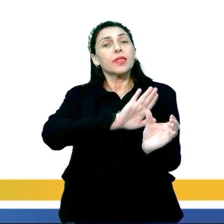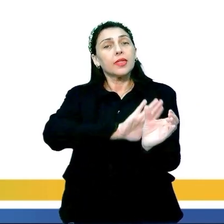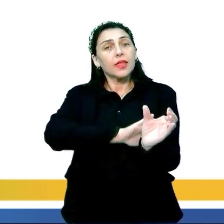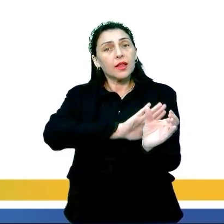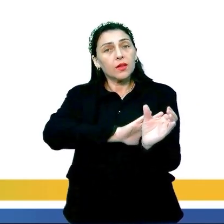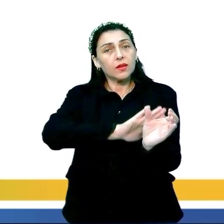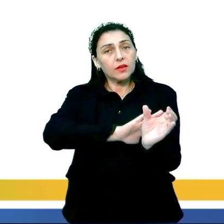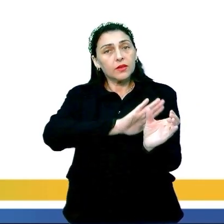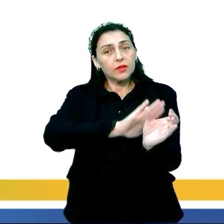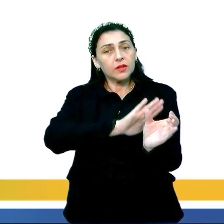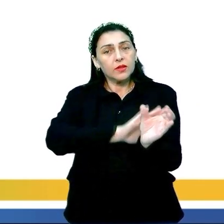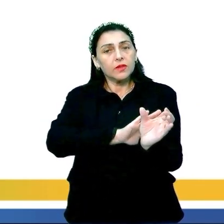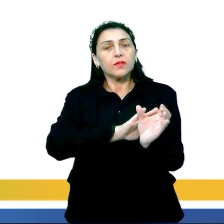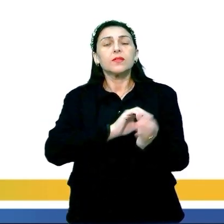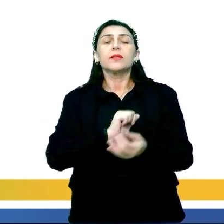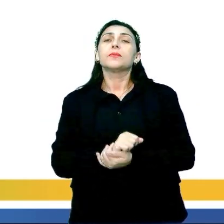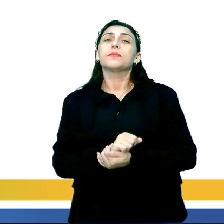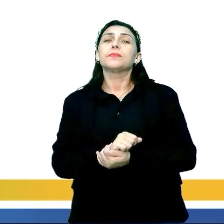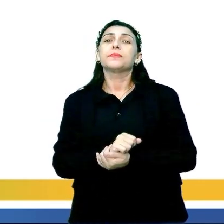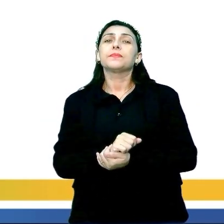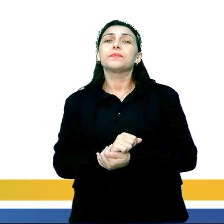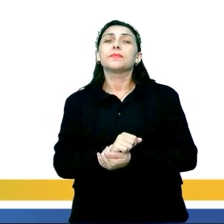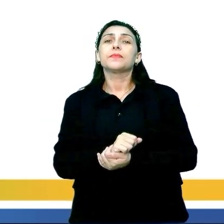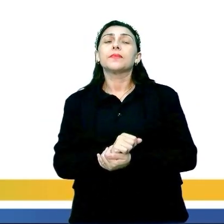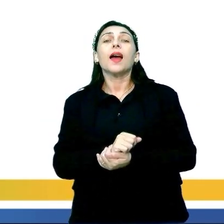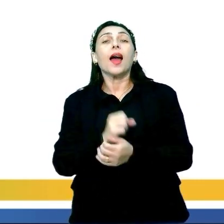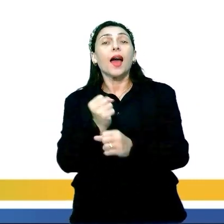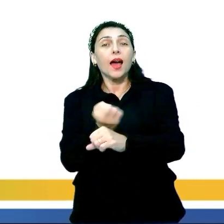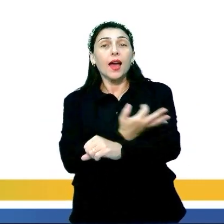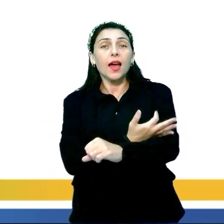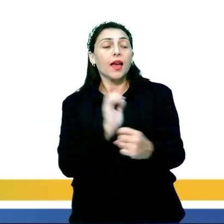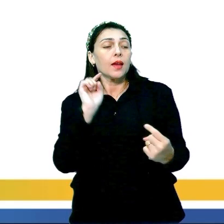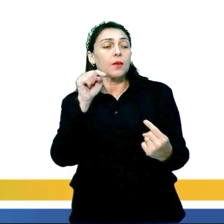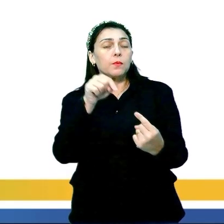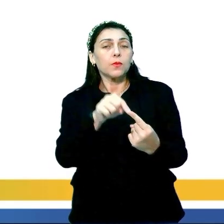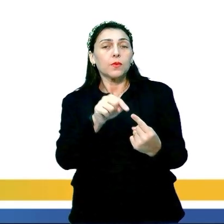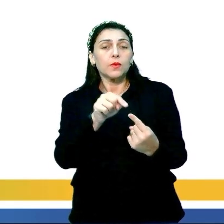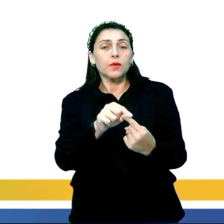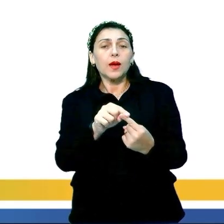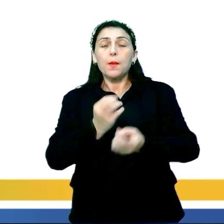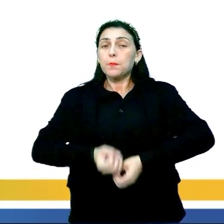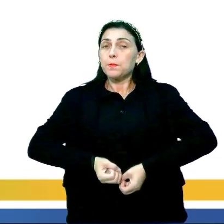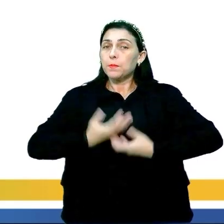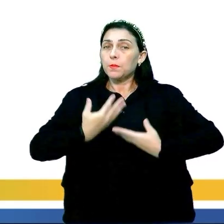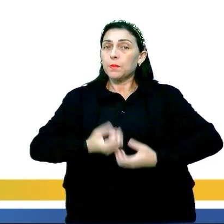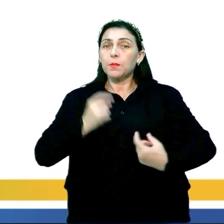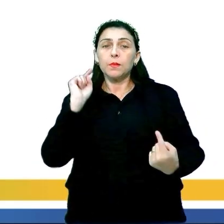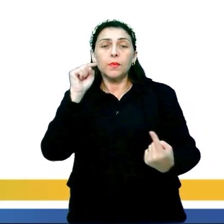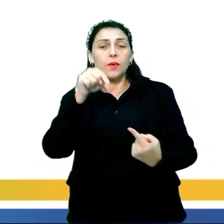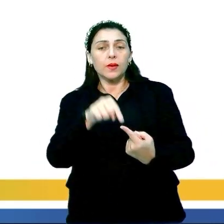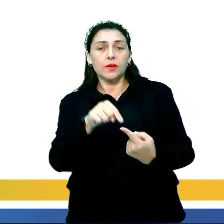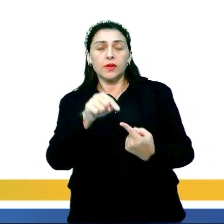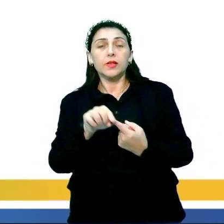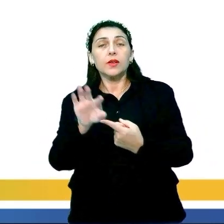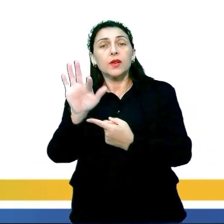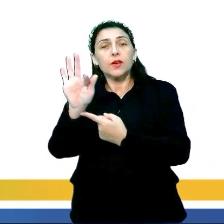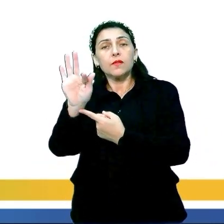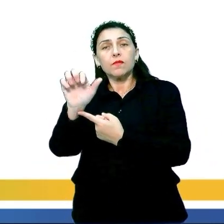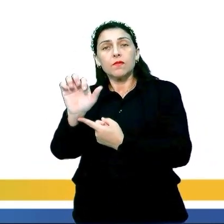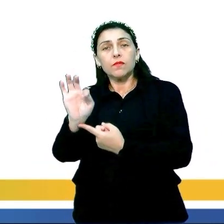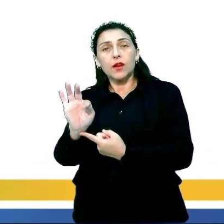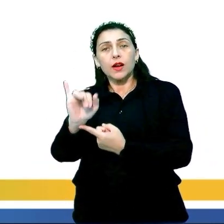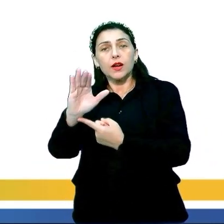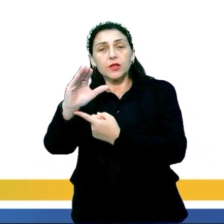função informativa. A segunda, a função emotiva, a função poética, a função